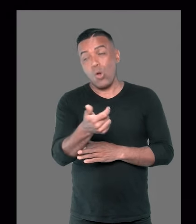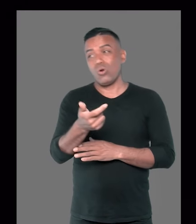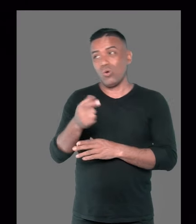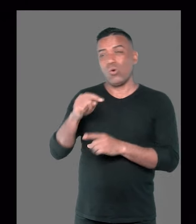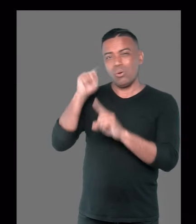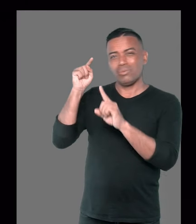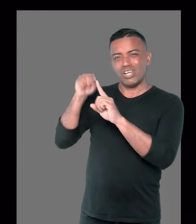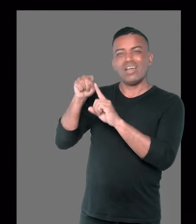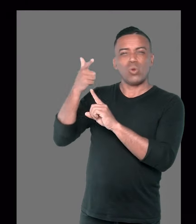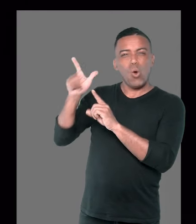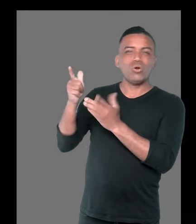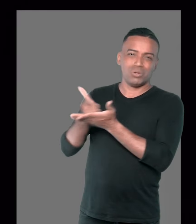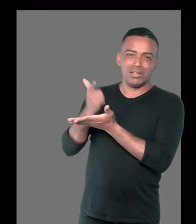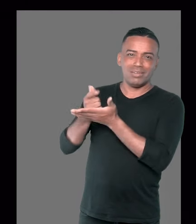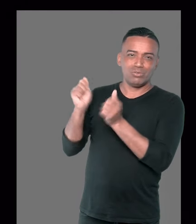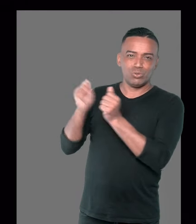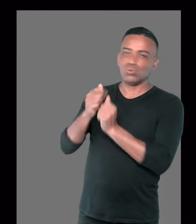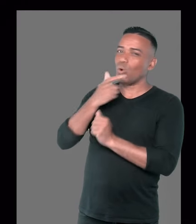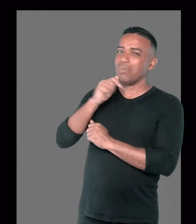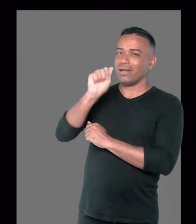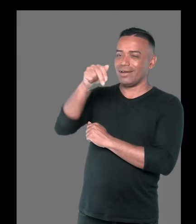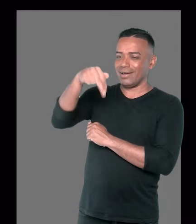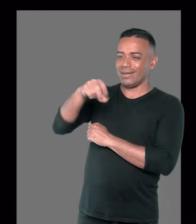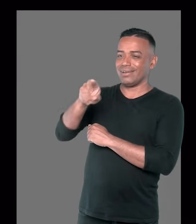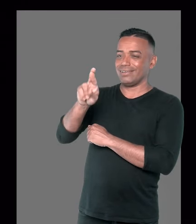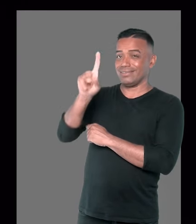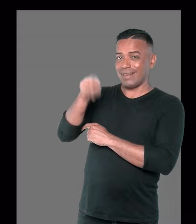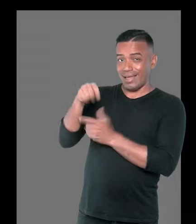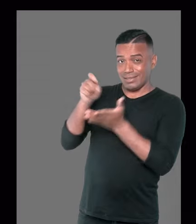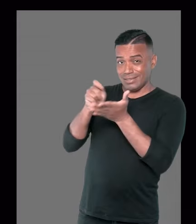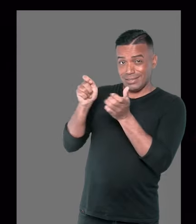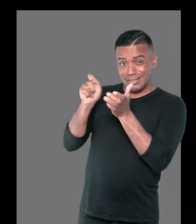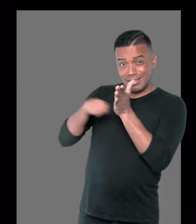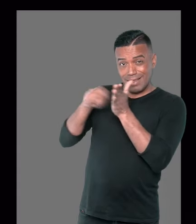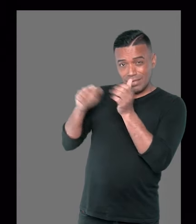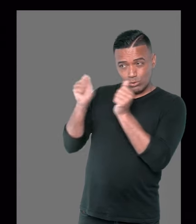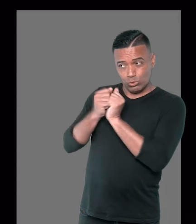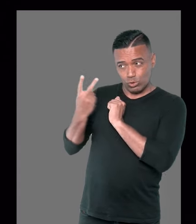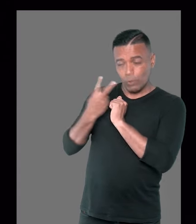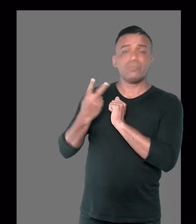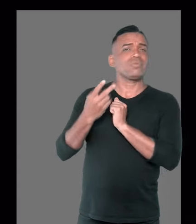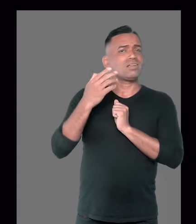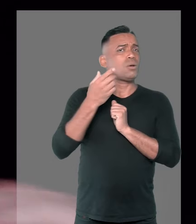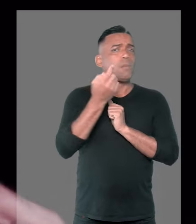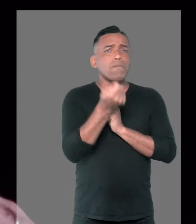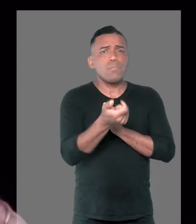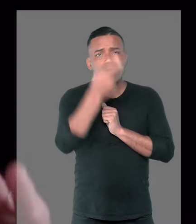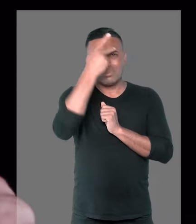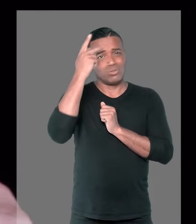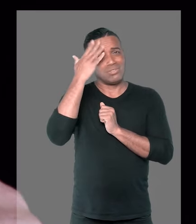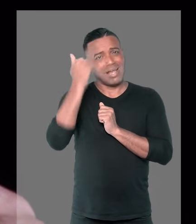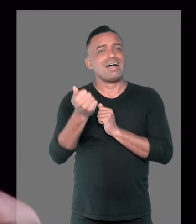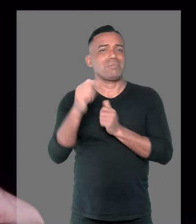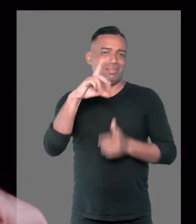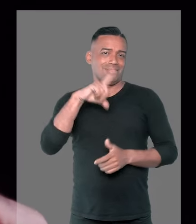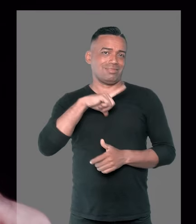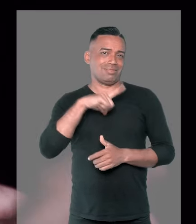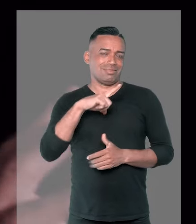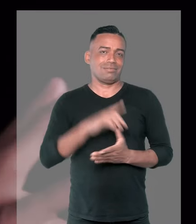André Neves que eu ouso dizer que pouquíssima gente sabe que existem as pessoas acham não